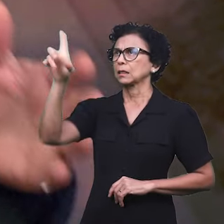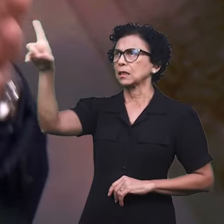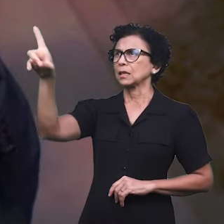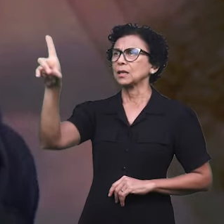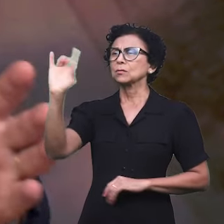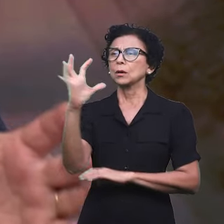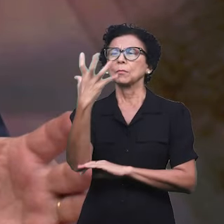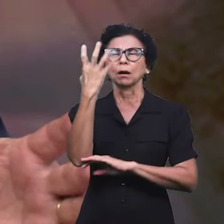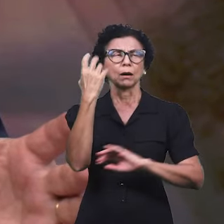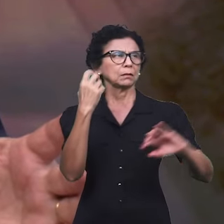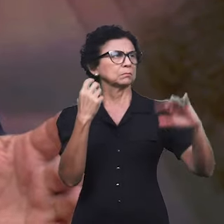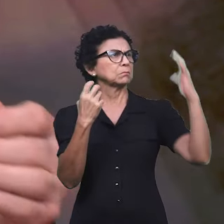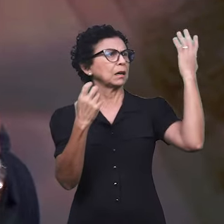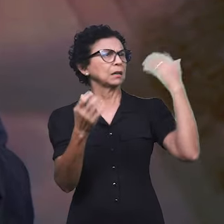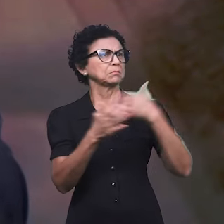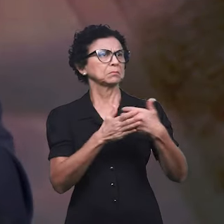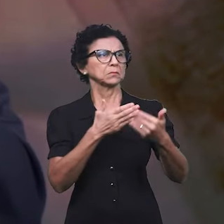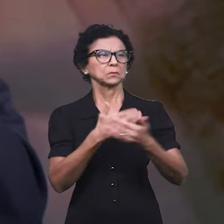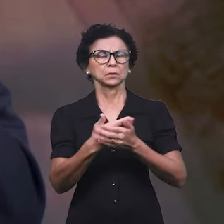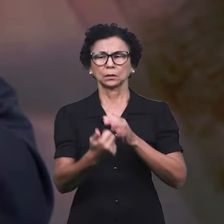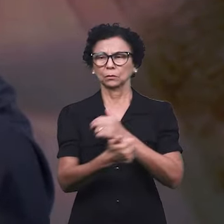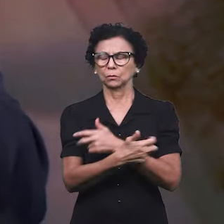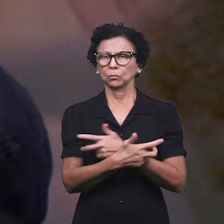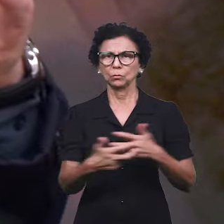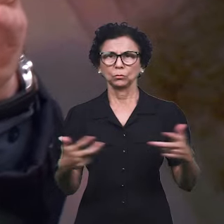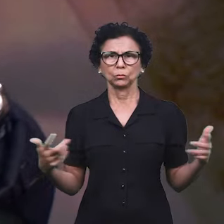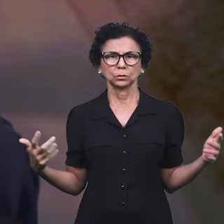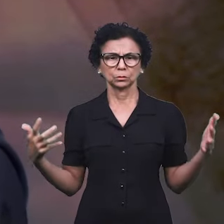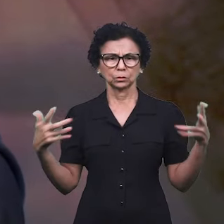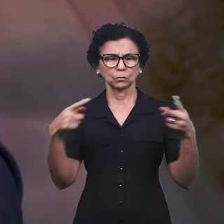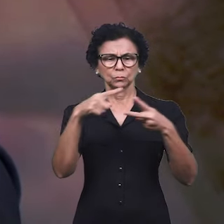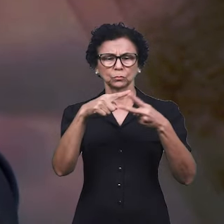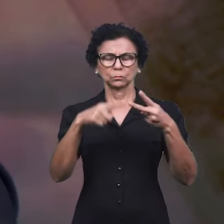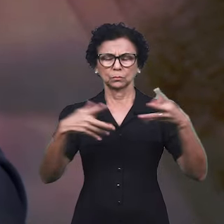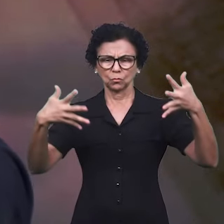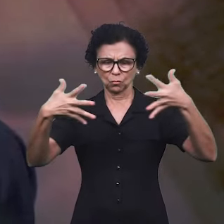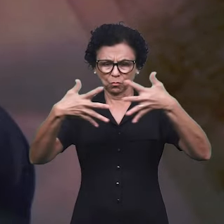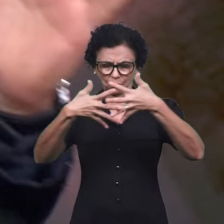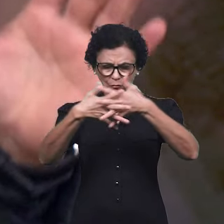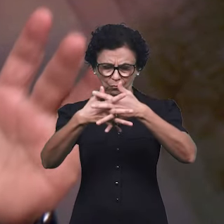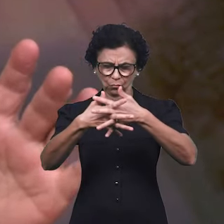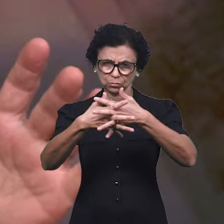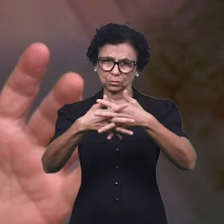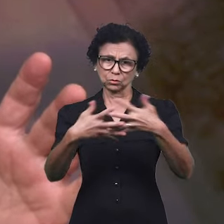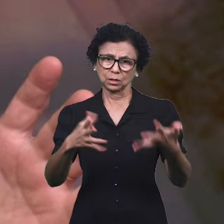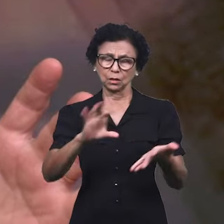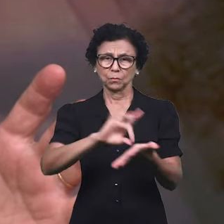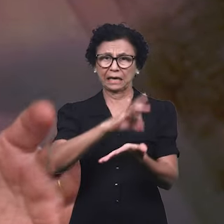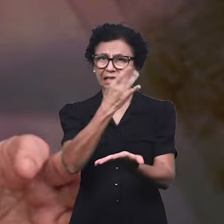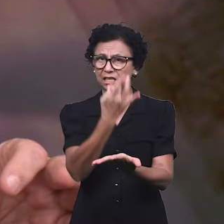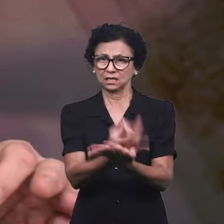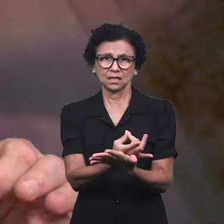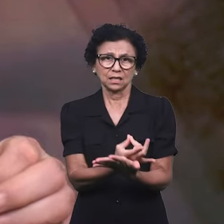Aí que confunde, né? Porque ele joga uma heresia ali que Deus pode ser qualquer